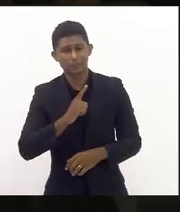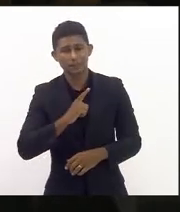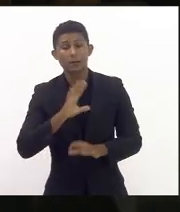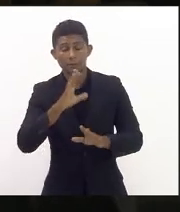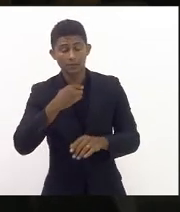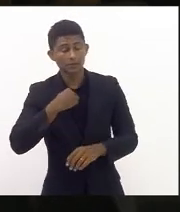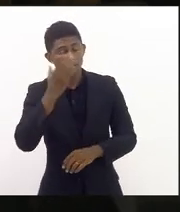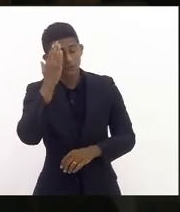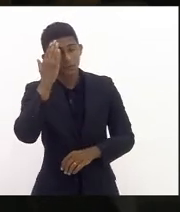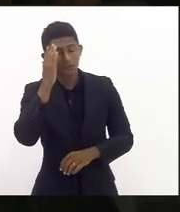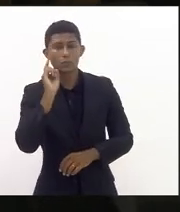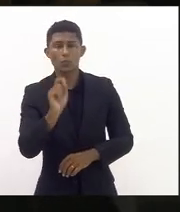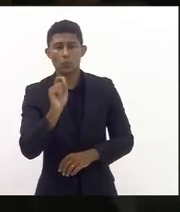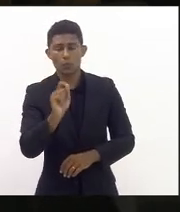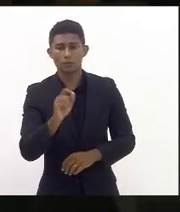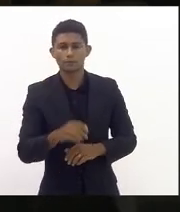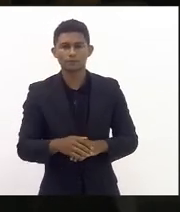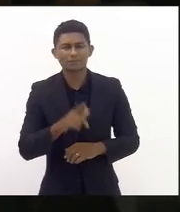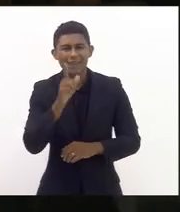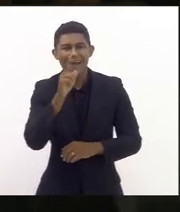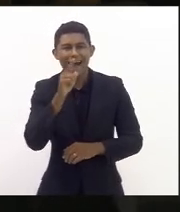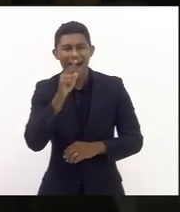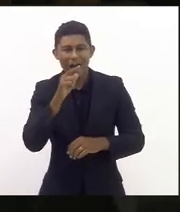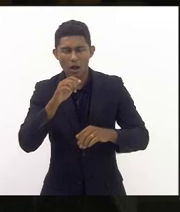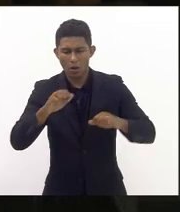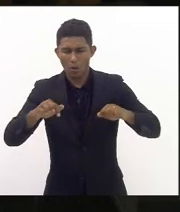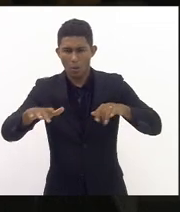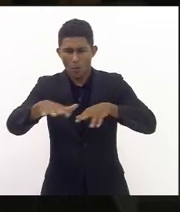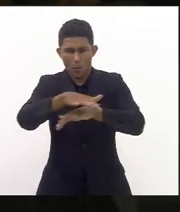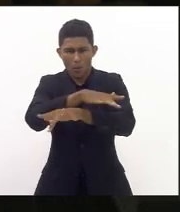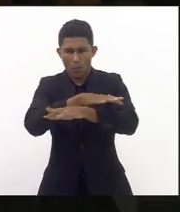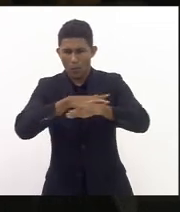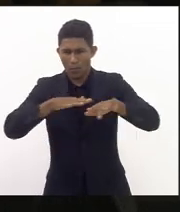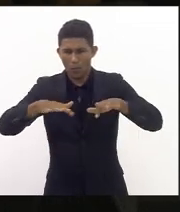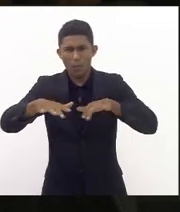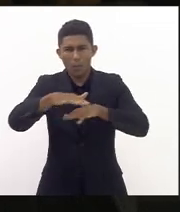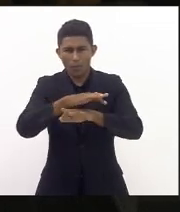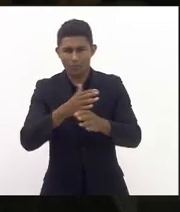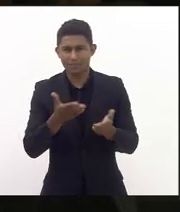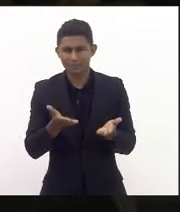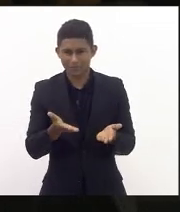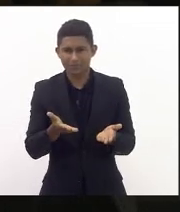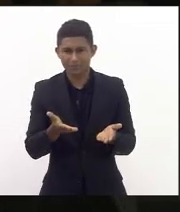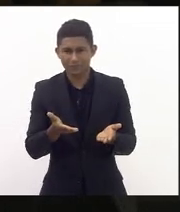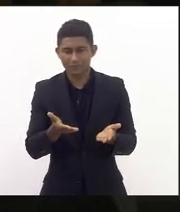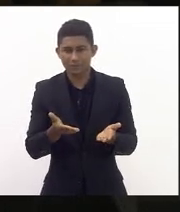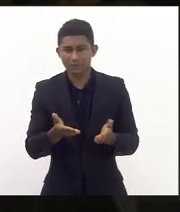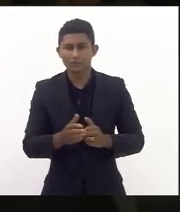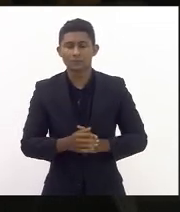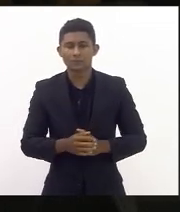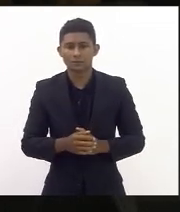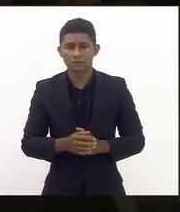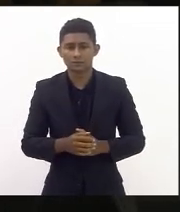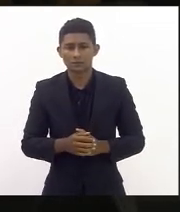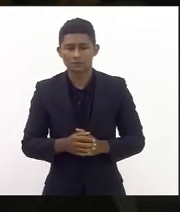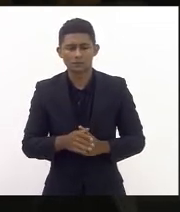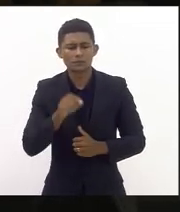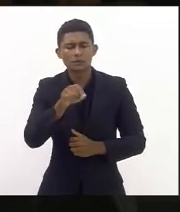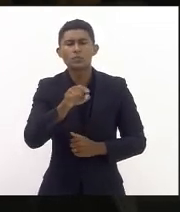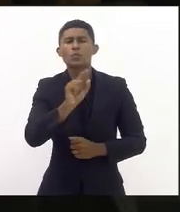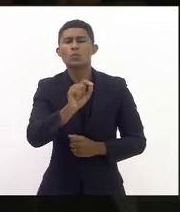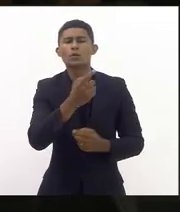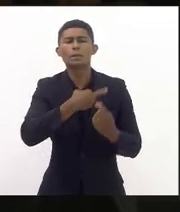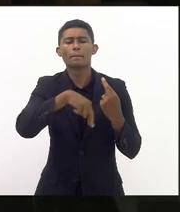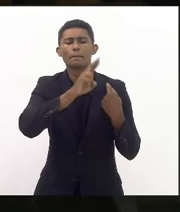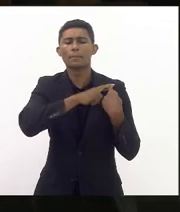Que eu saiba, águas marítimas, o mar territorial, ele está sob a